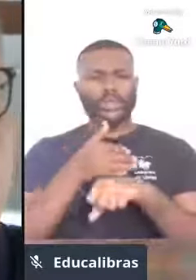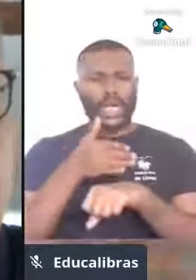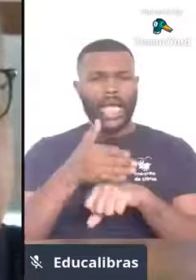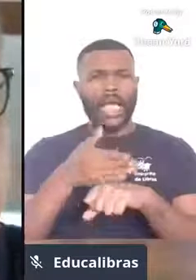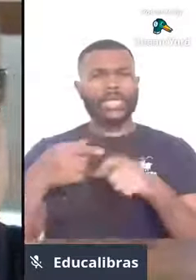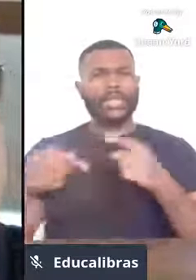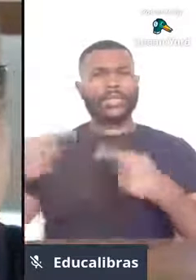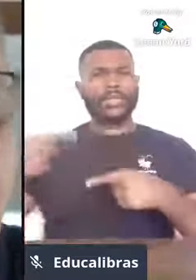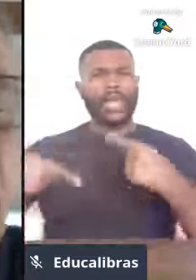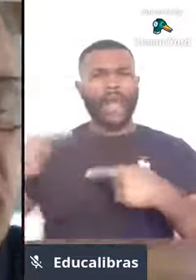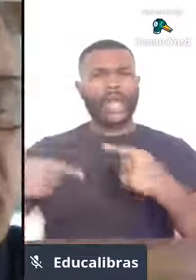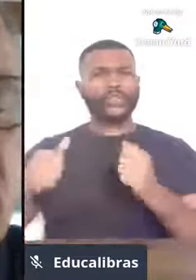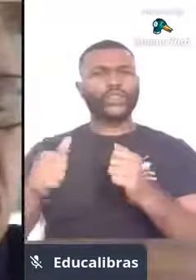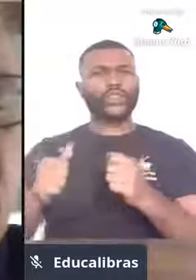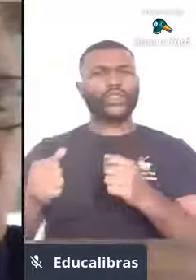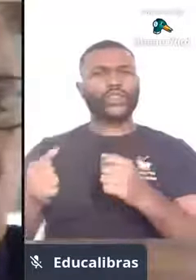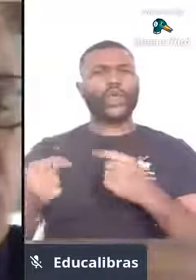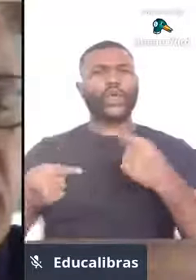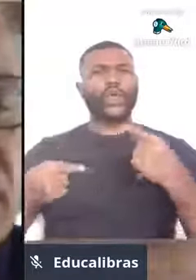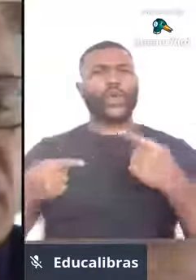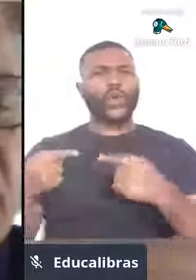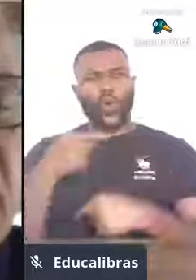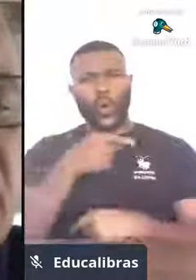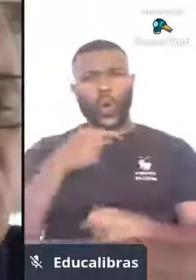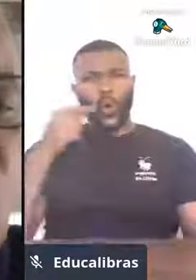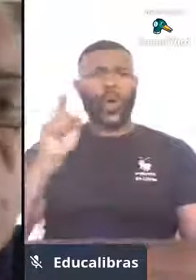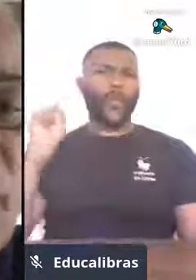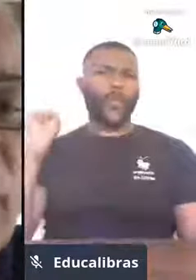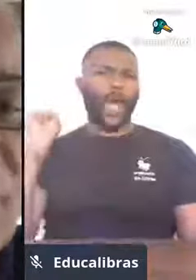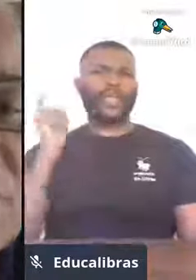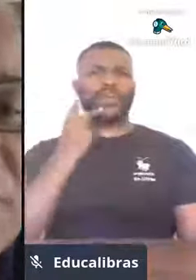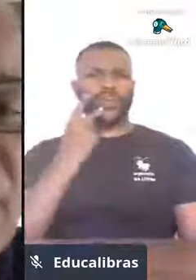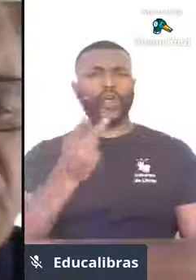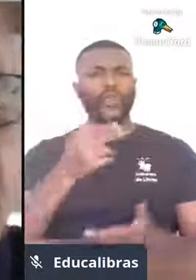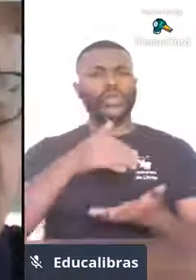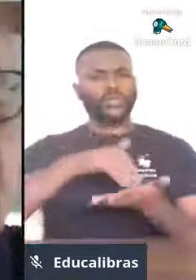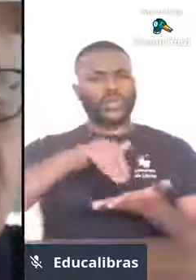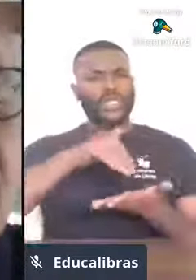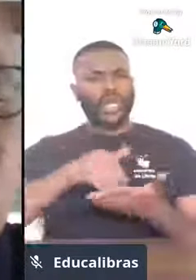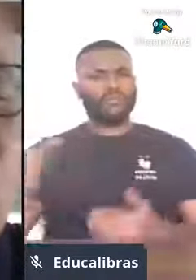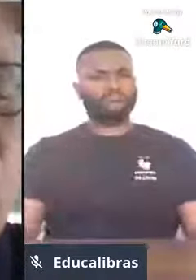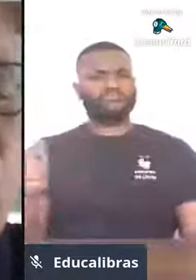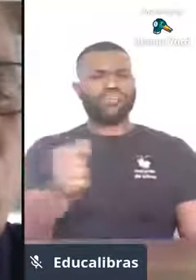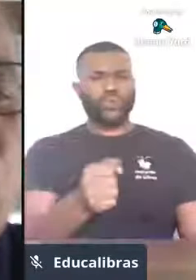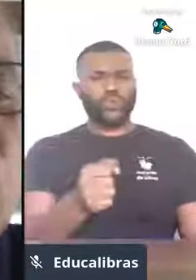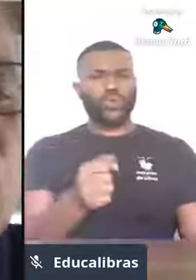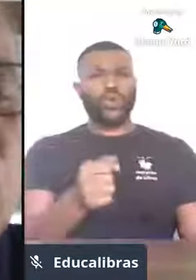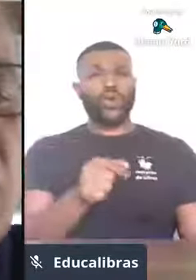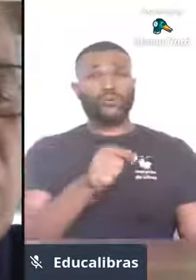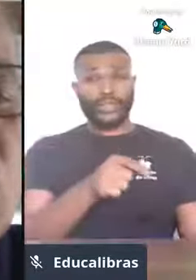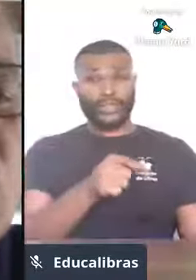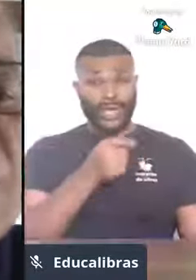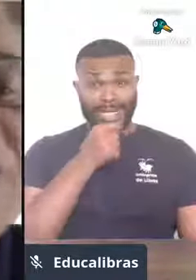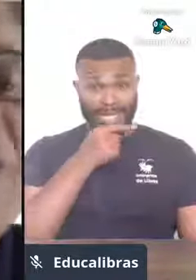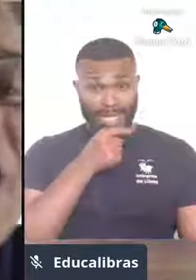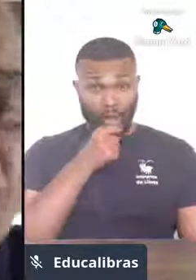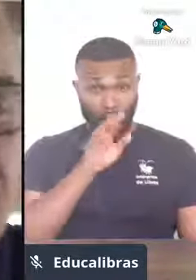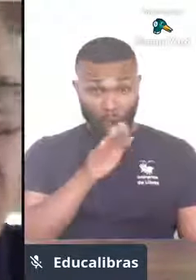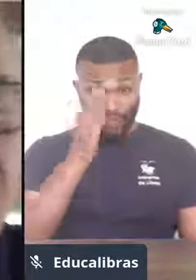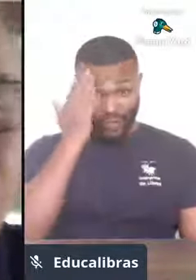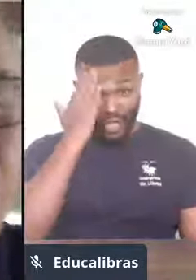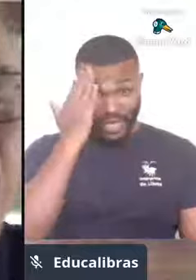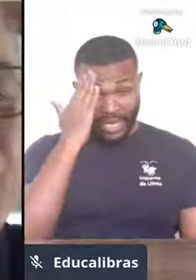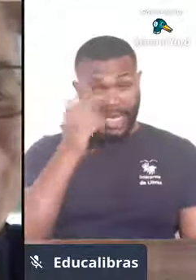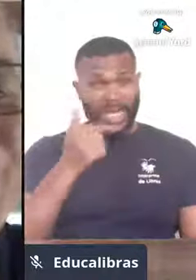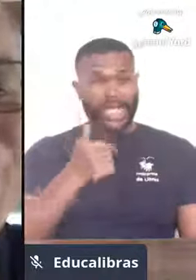Marta Suplicy, ainda em campanha, que colocaria a secretaria. Bom, para você dar risada, quando eu escutei isso, eu quase andei.